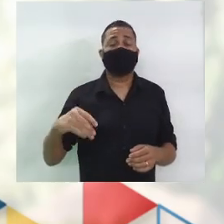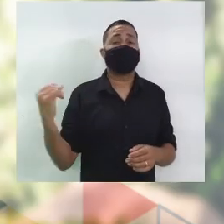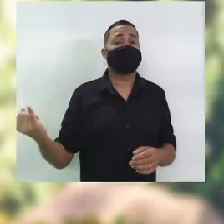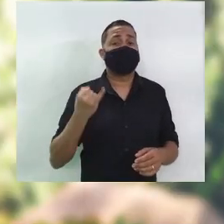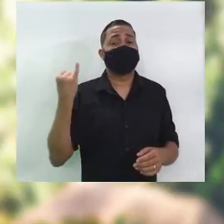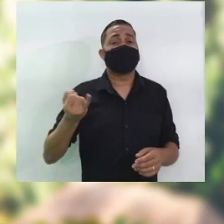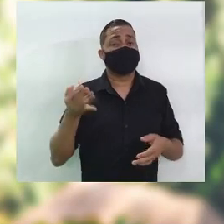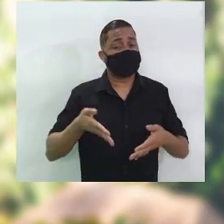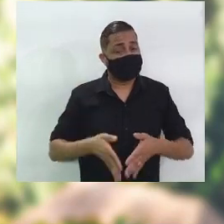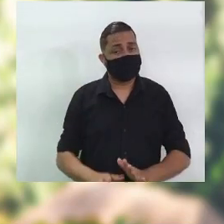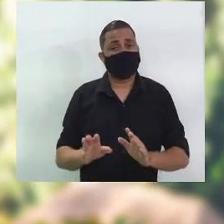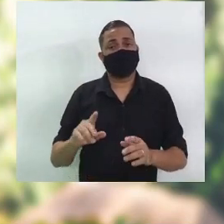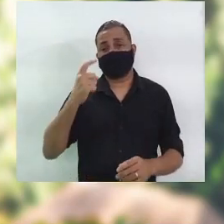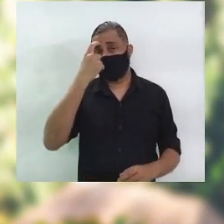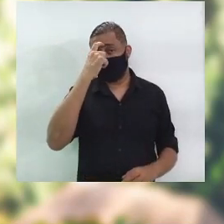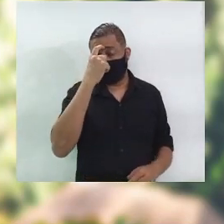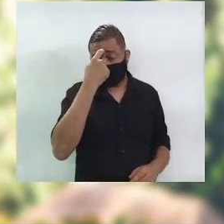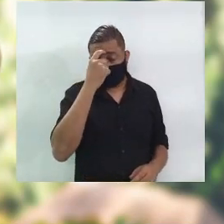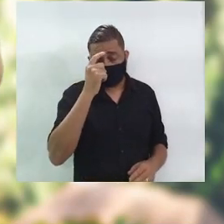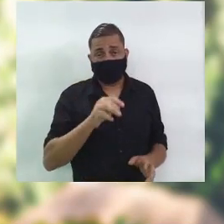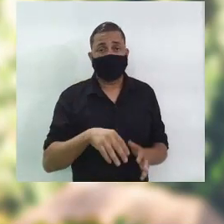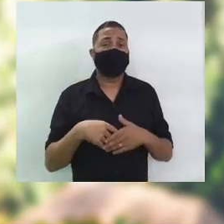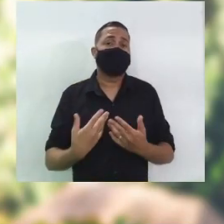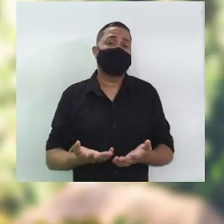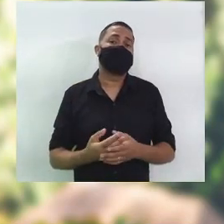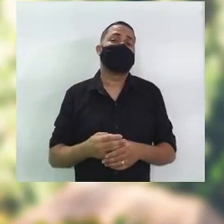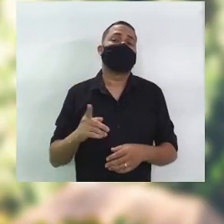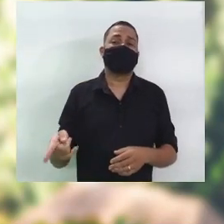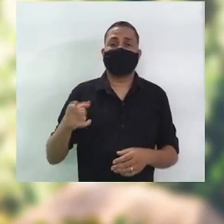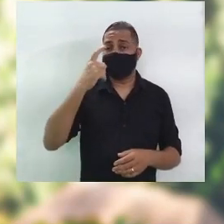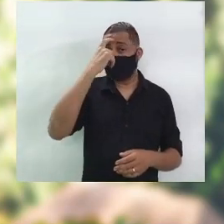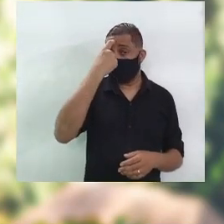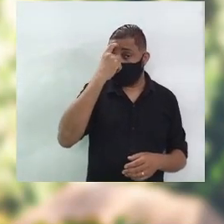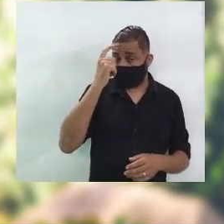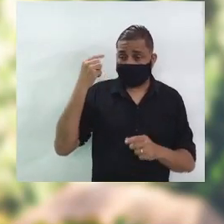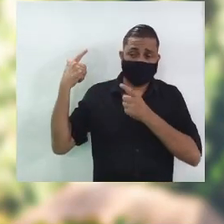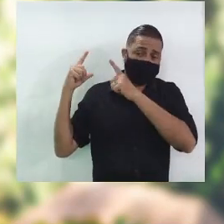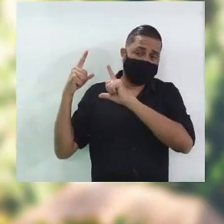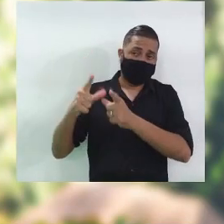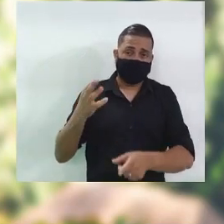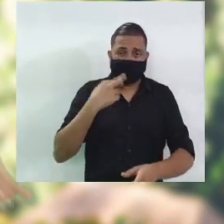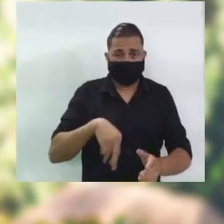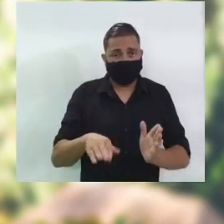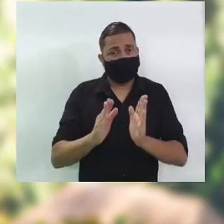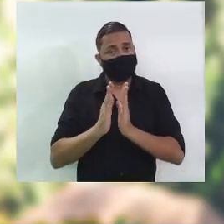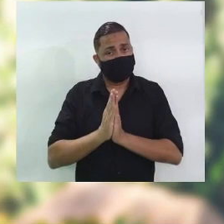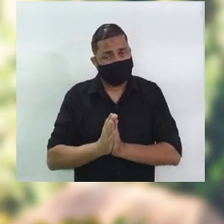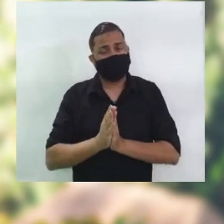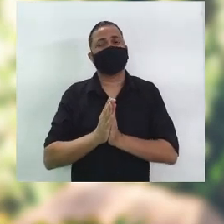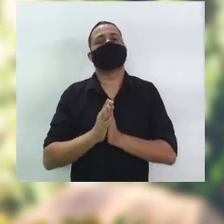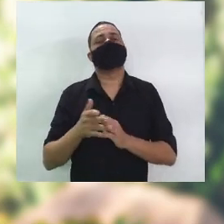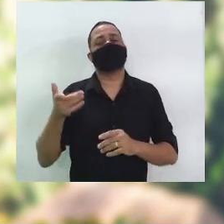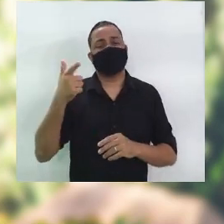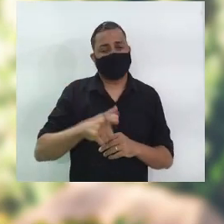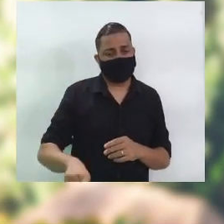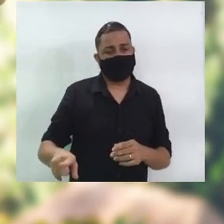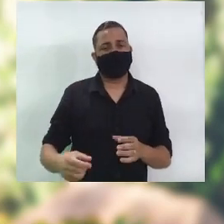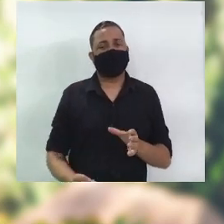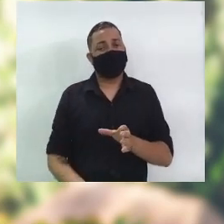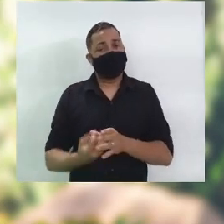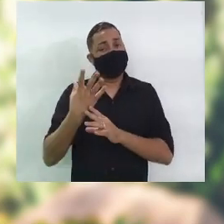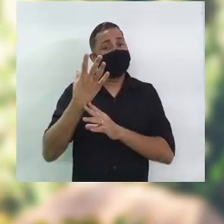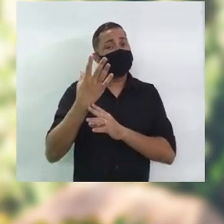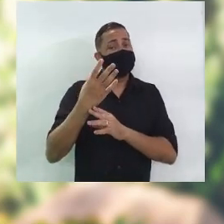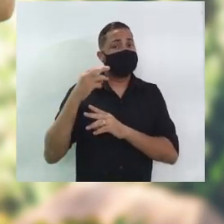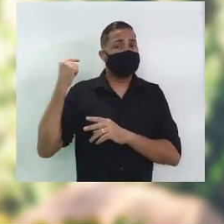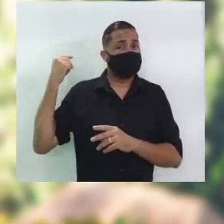que ele nasceu na Índia. Então vejam só, a Índia, tradição religiosa, remonta suas origens há